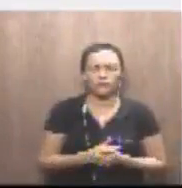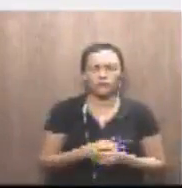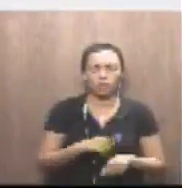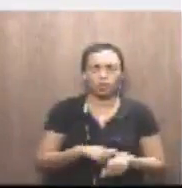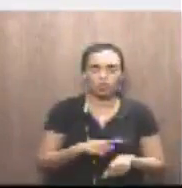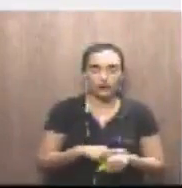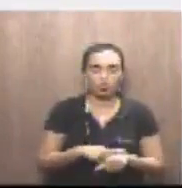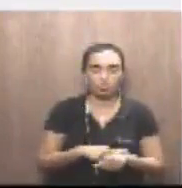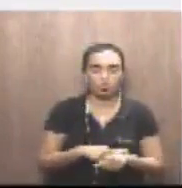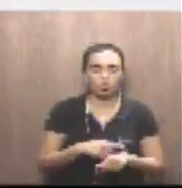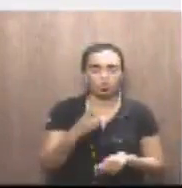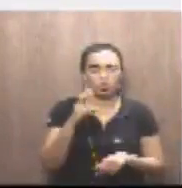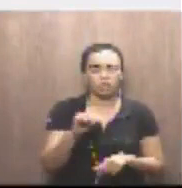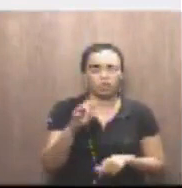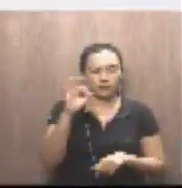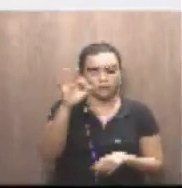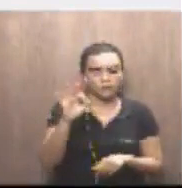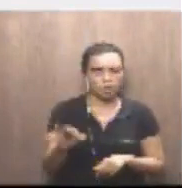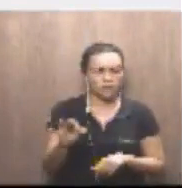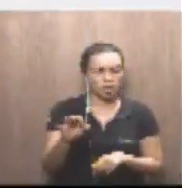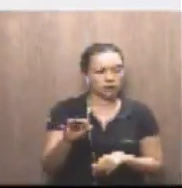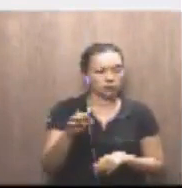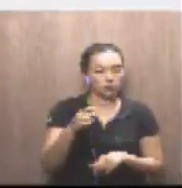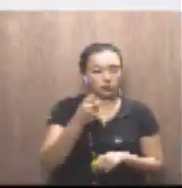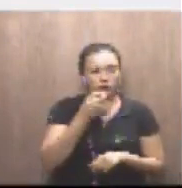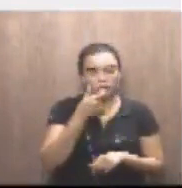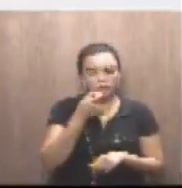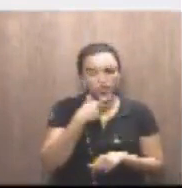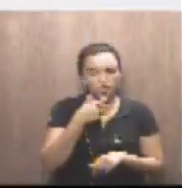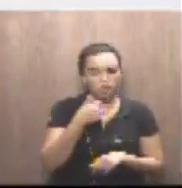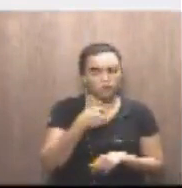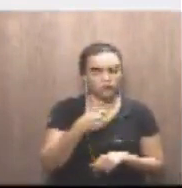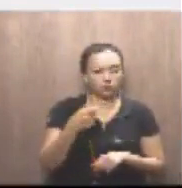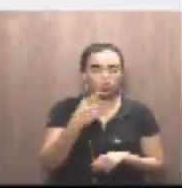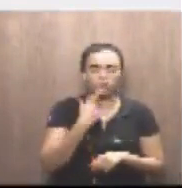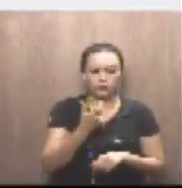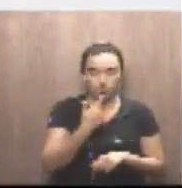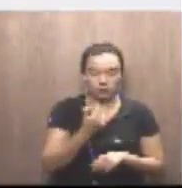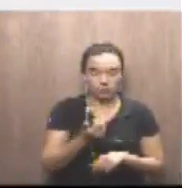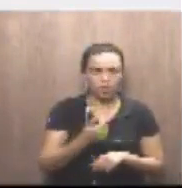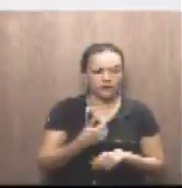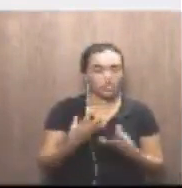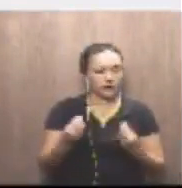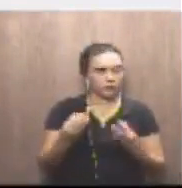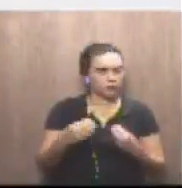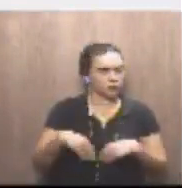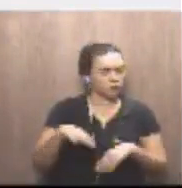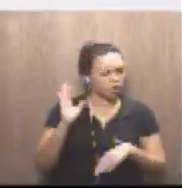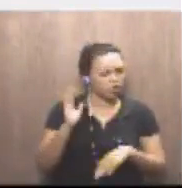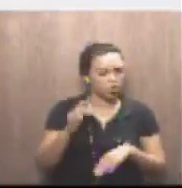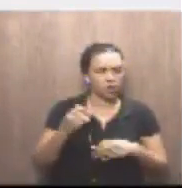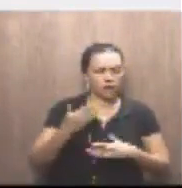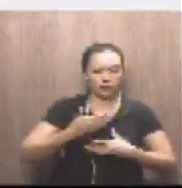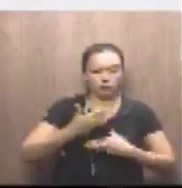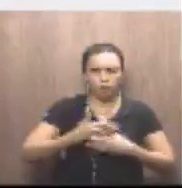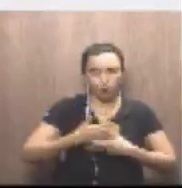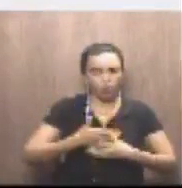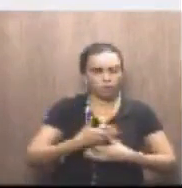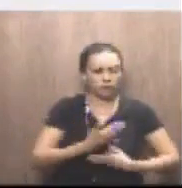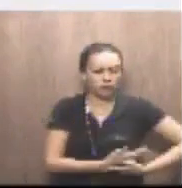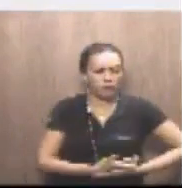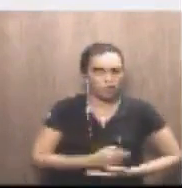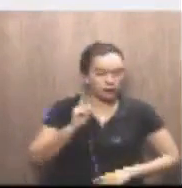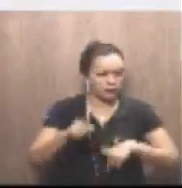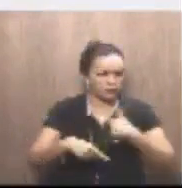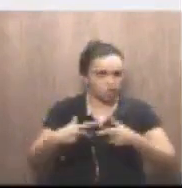para reduzir em 50% o nível do medicamento da corrente sanguínea, é muito maior no organismo do bebê após o corte